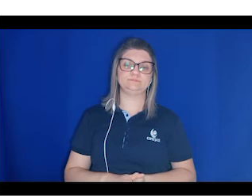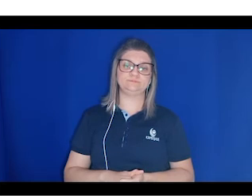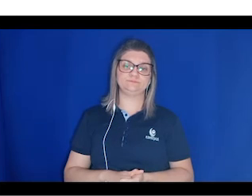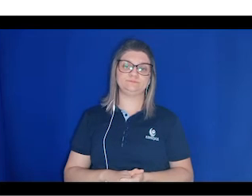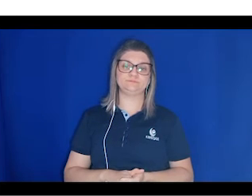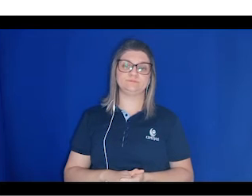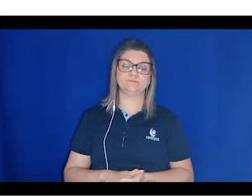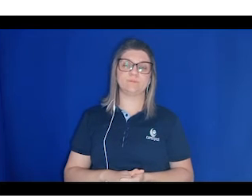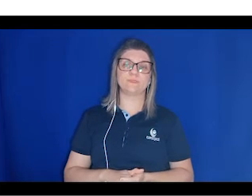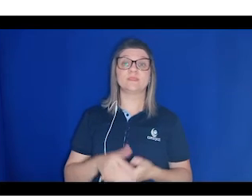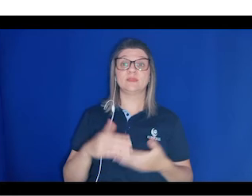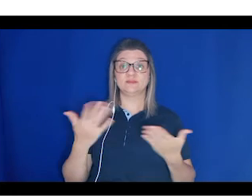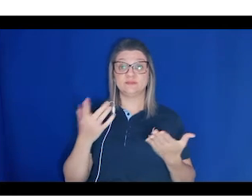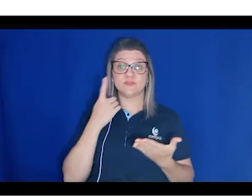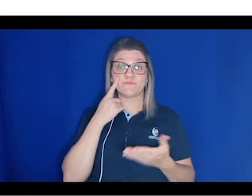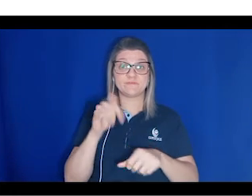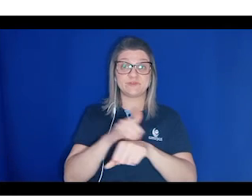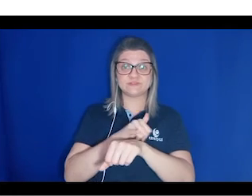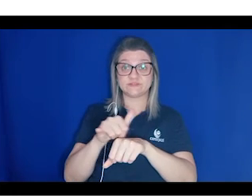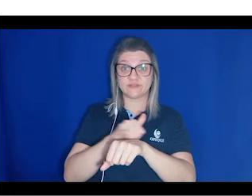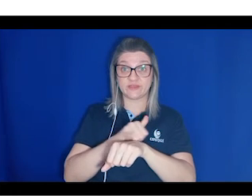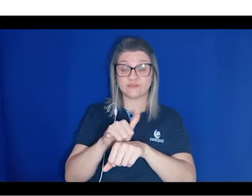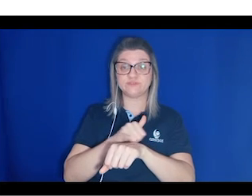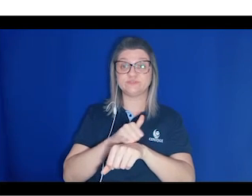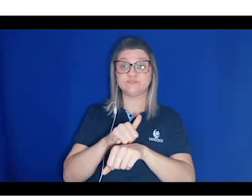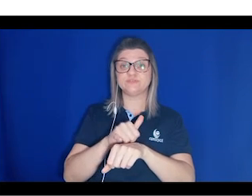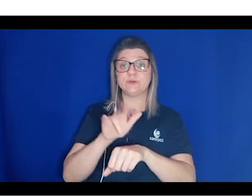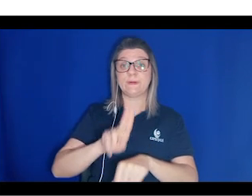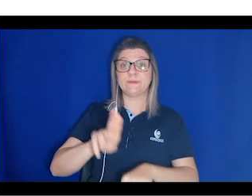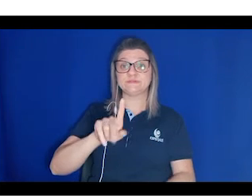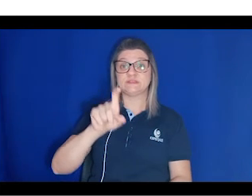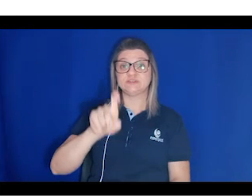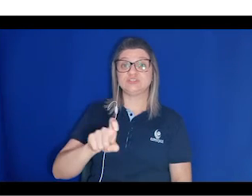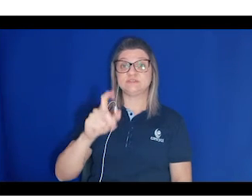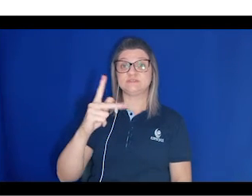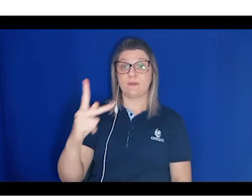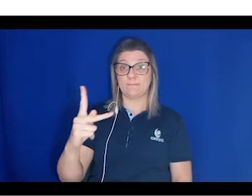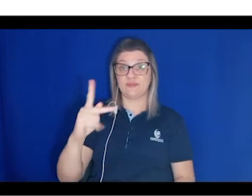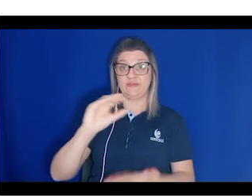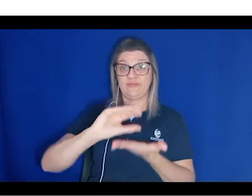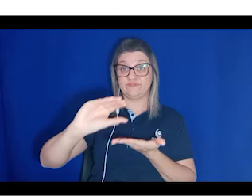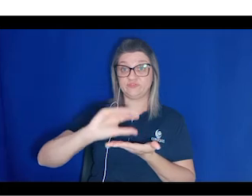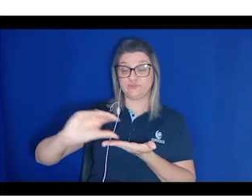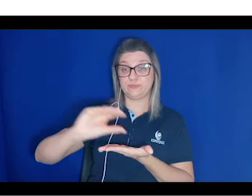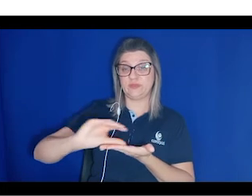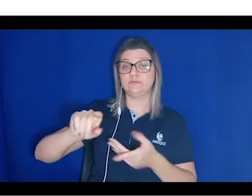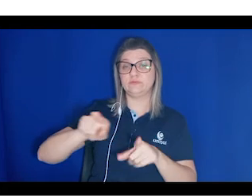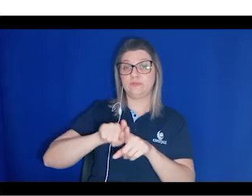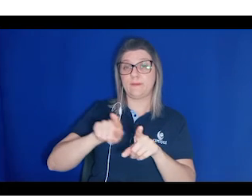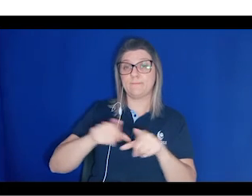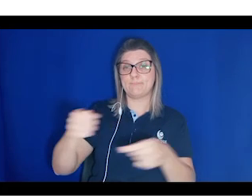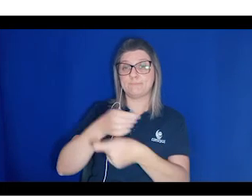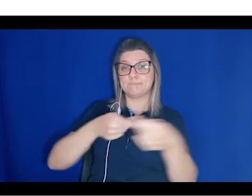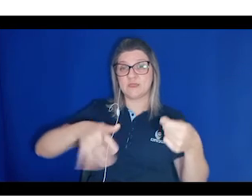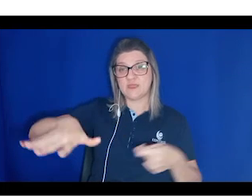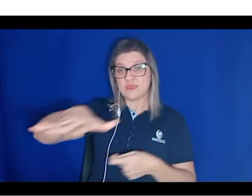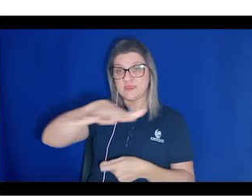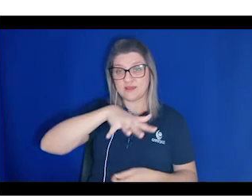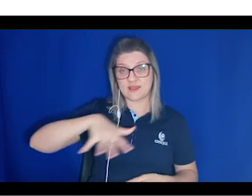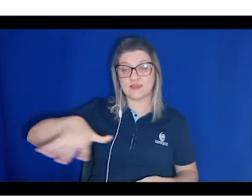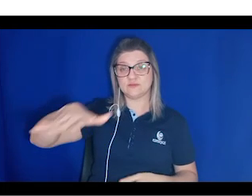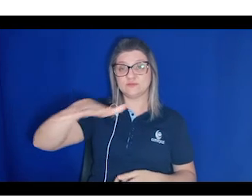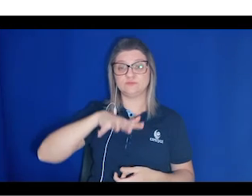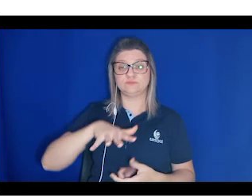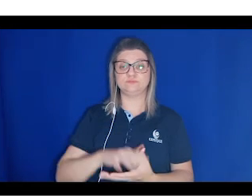Portanto, vejamos a estratégia utilizada aqui pela XP Investimentos e pelo mercado, né, que é o que mais o